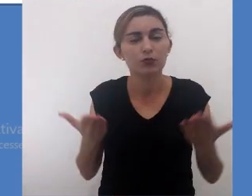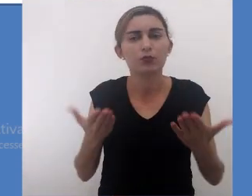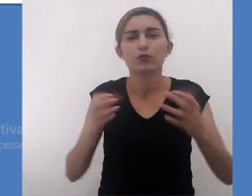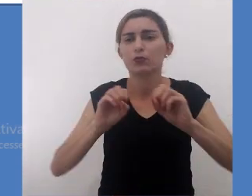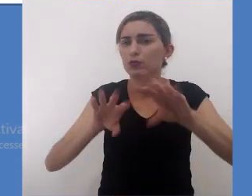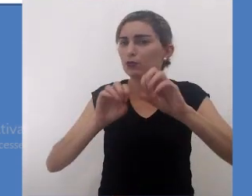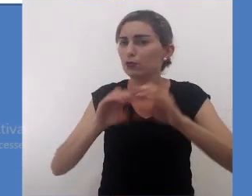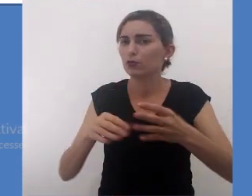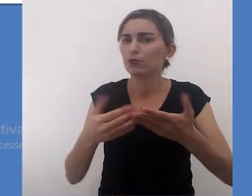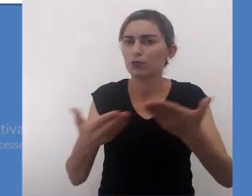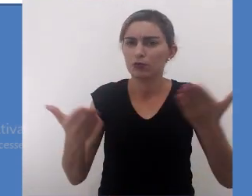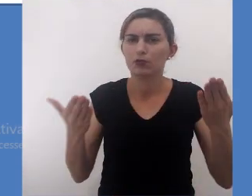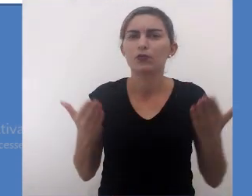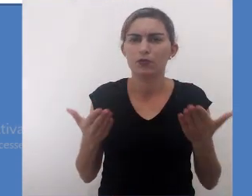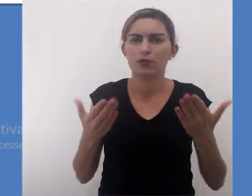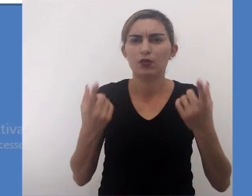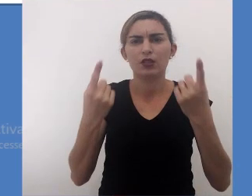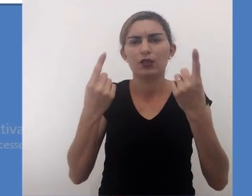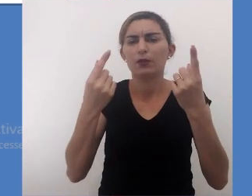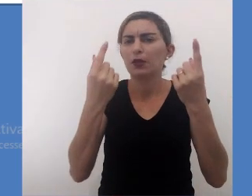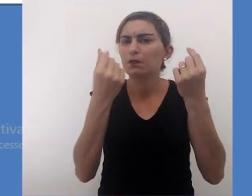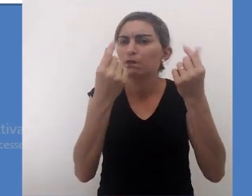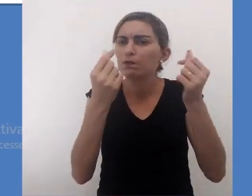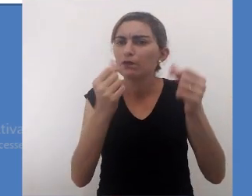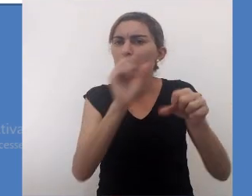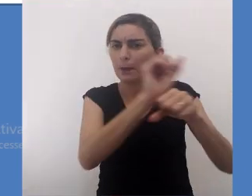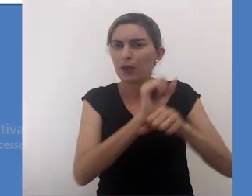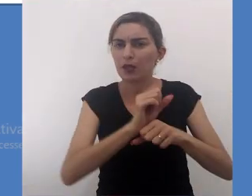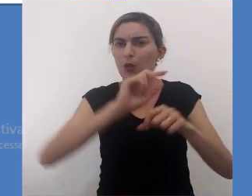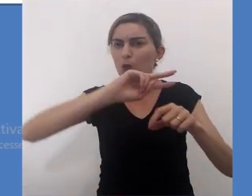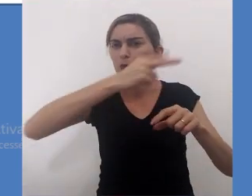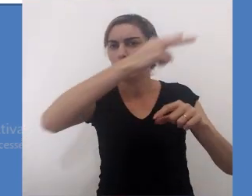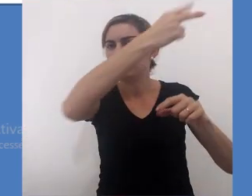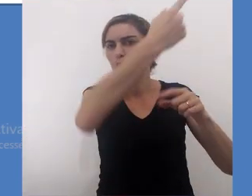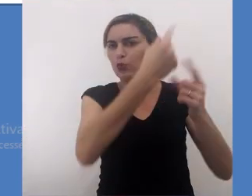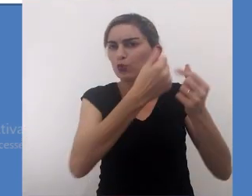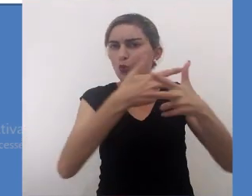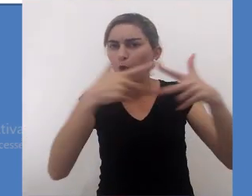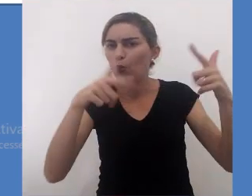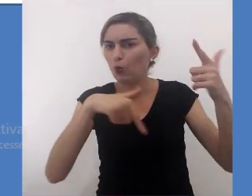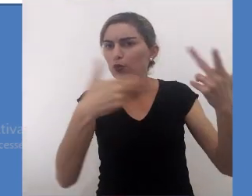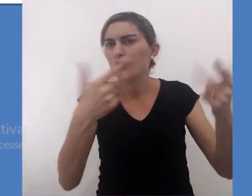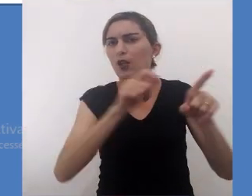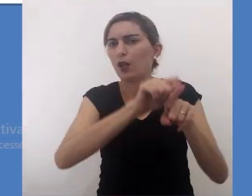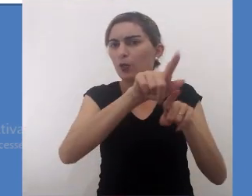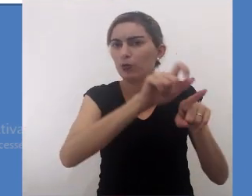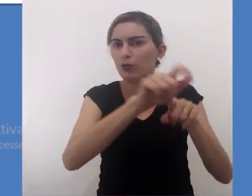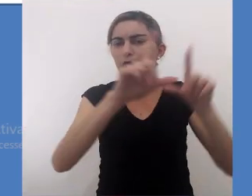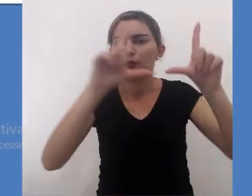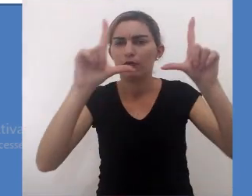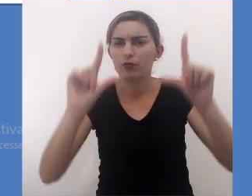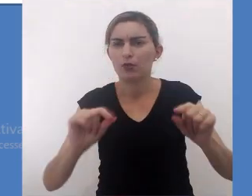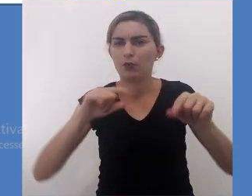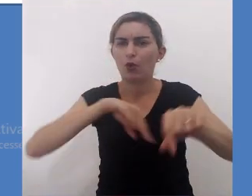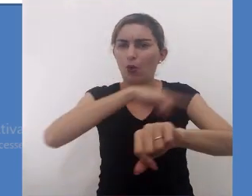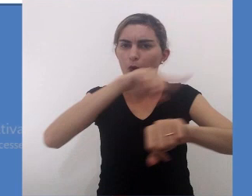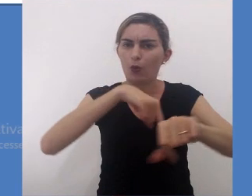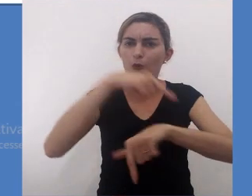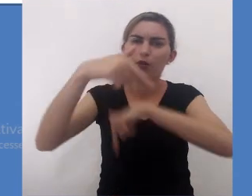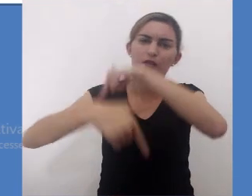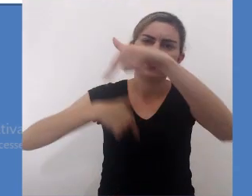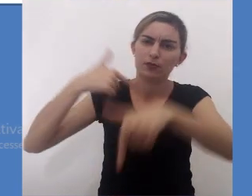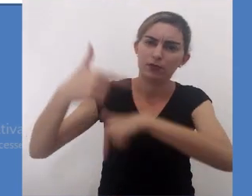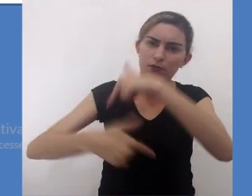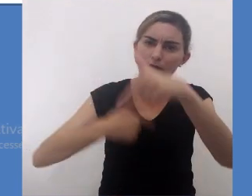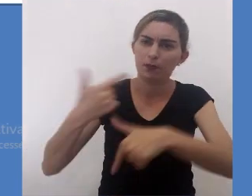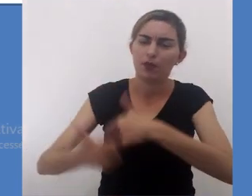todos, congelamento de preços, mercadorias e de aluguéis, e redução da jornada de trabalho,